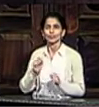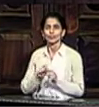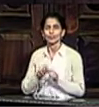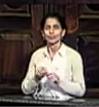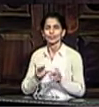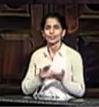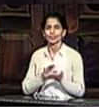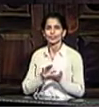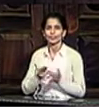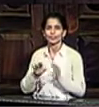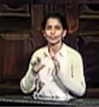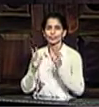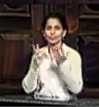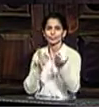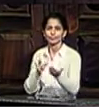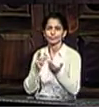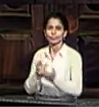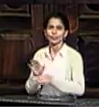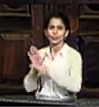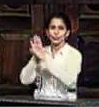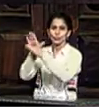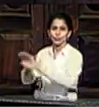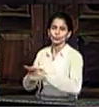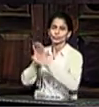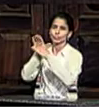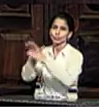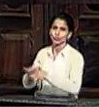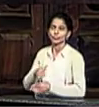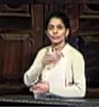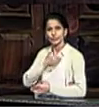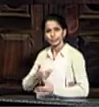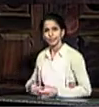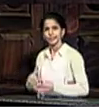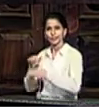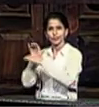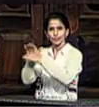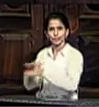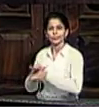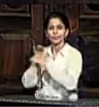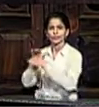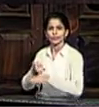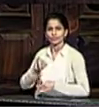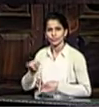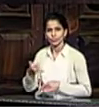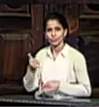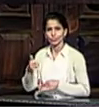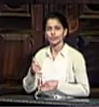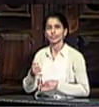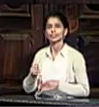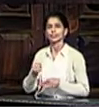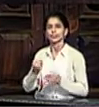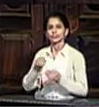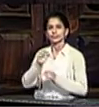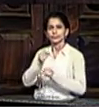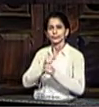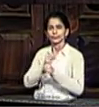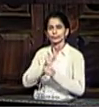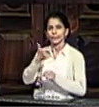outra coisa a não ser socorrer o governo do Estado. E de janeiro de 2015 para